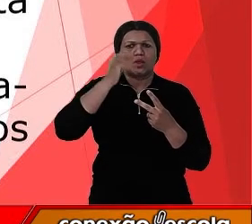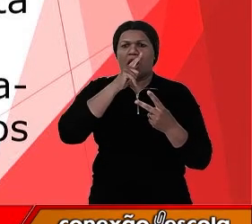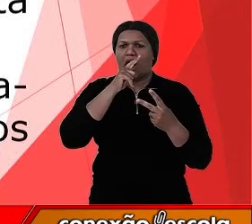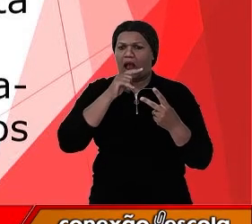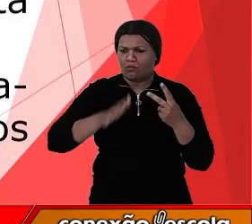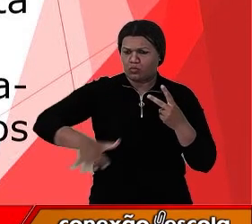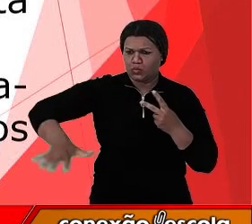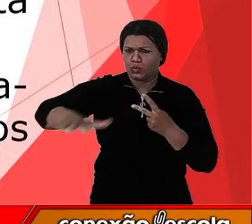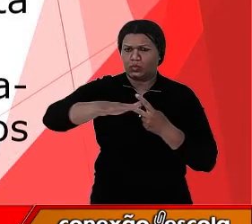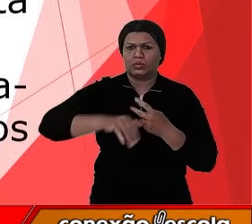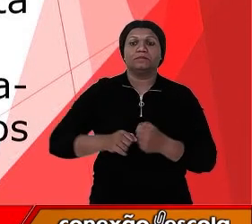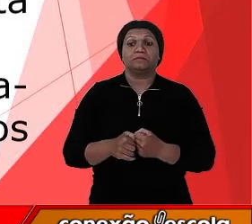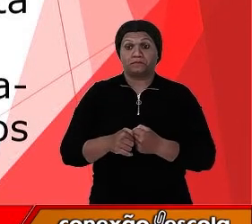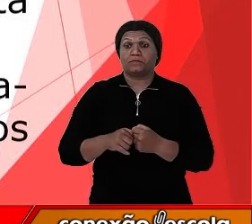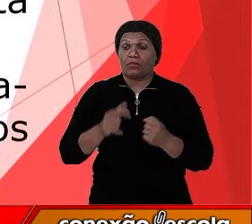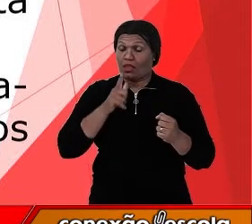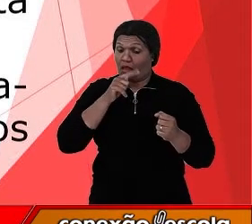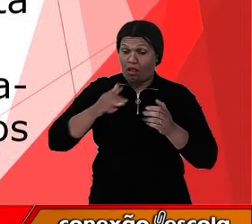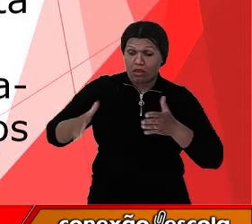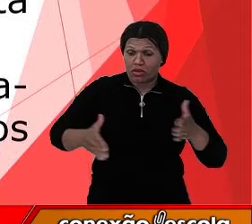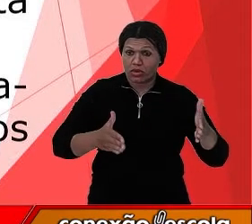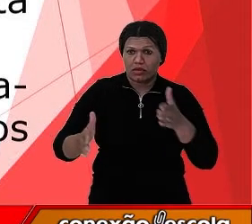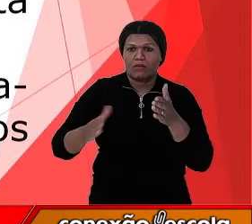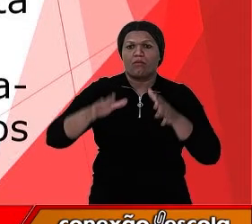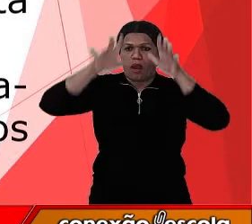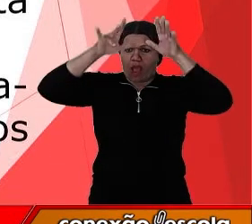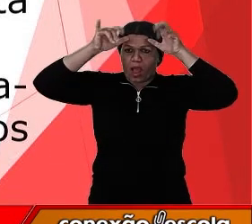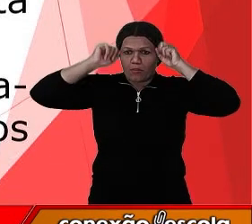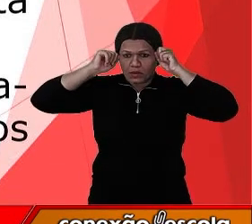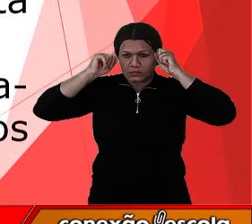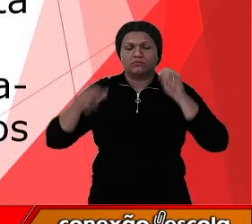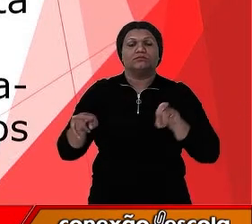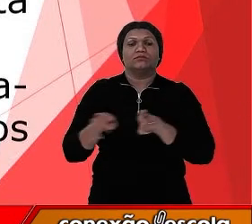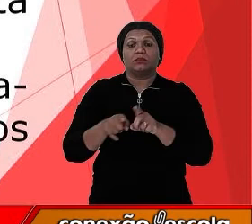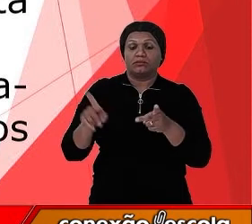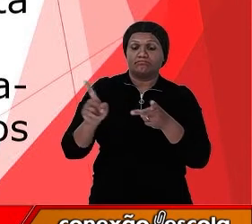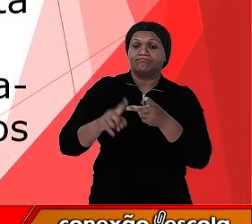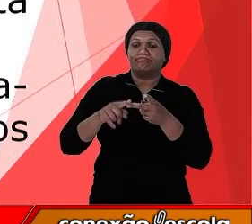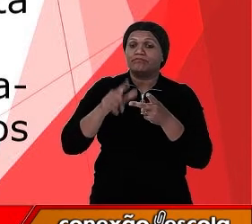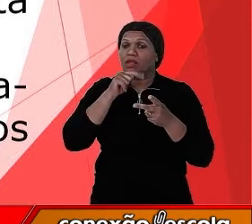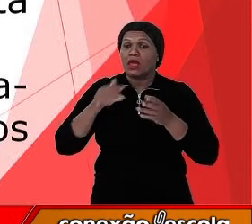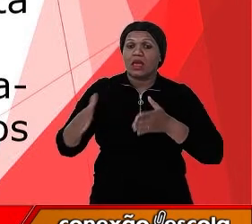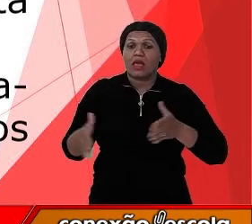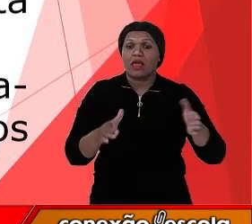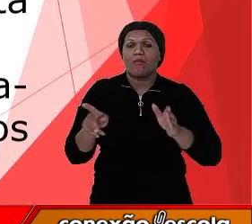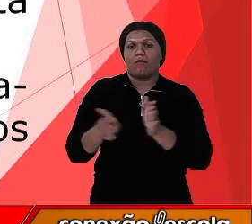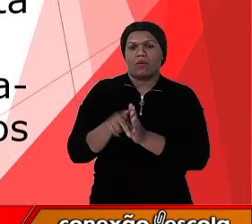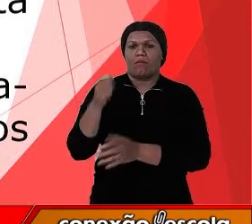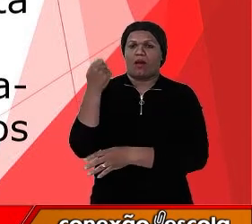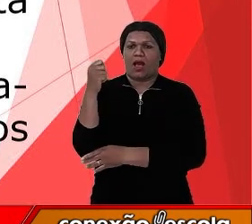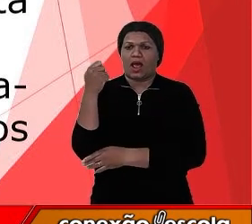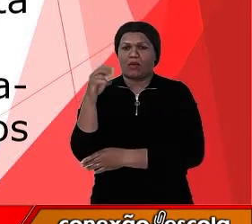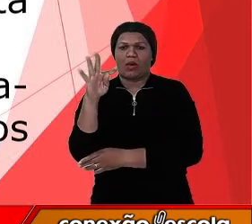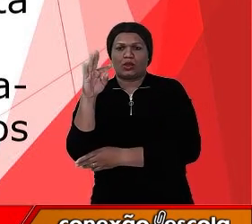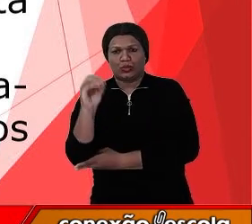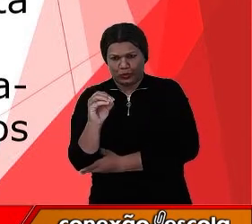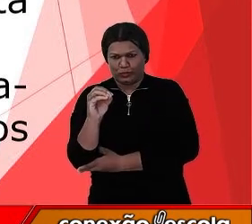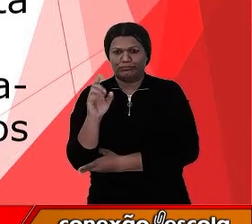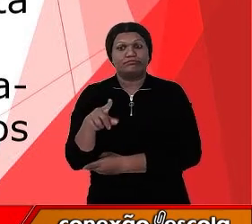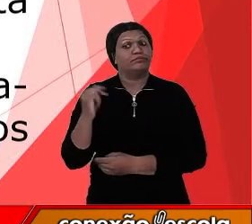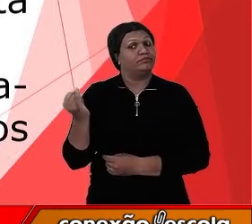a bacia do Rio Amazonas EA bacia do Rio Araguaia Tocantins é